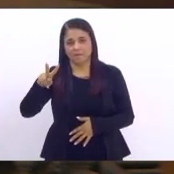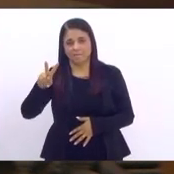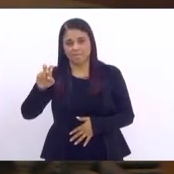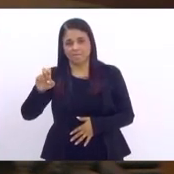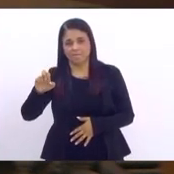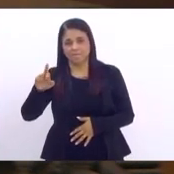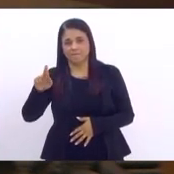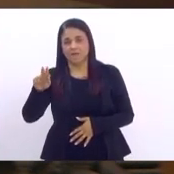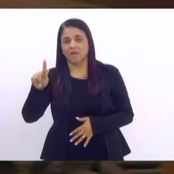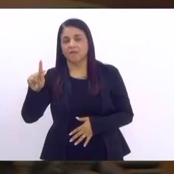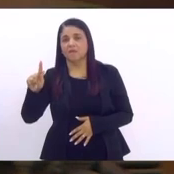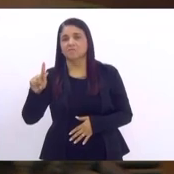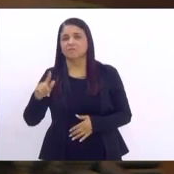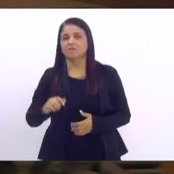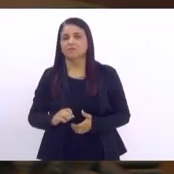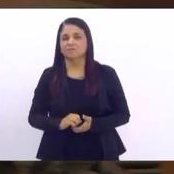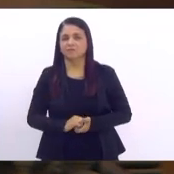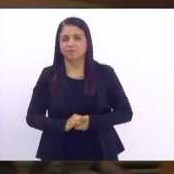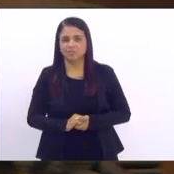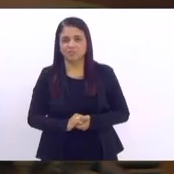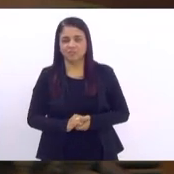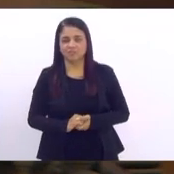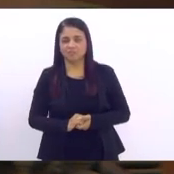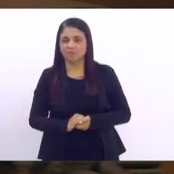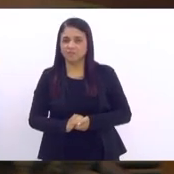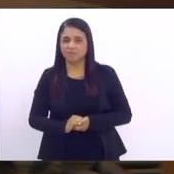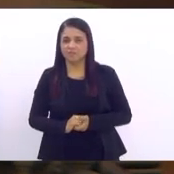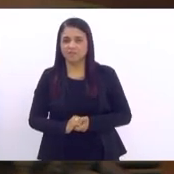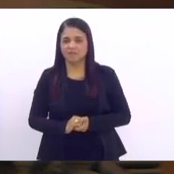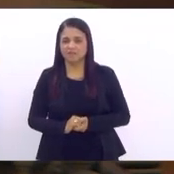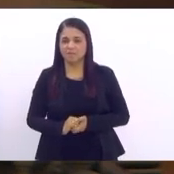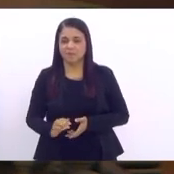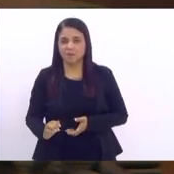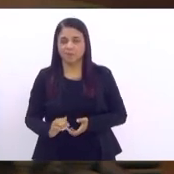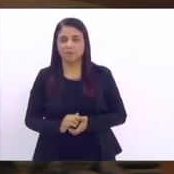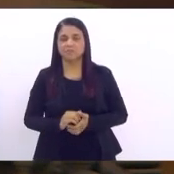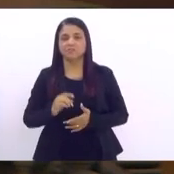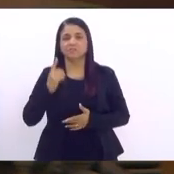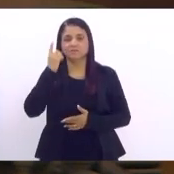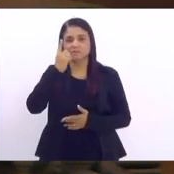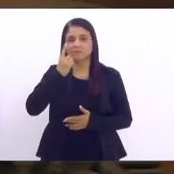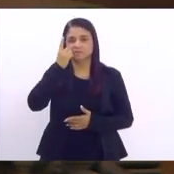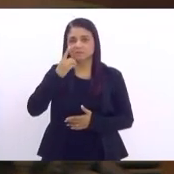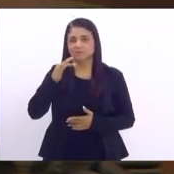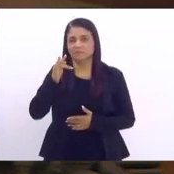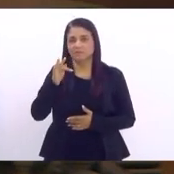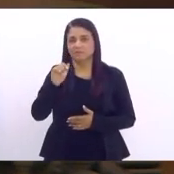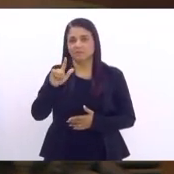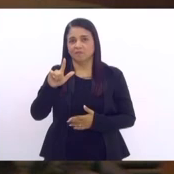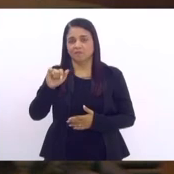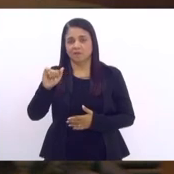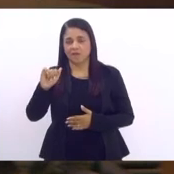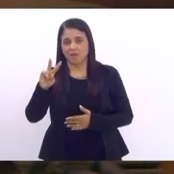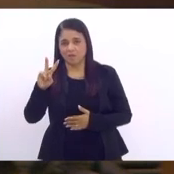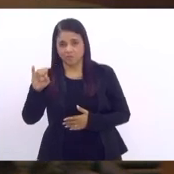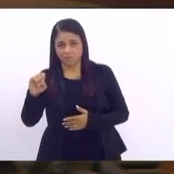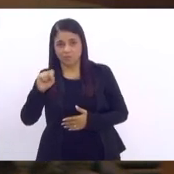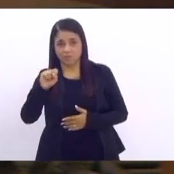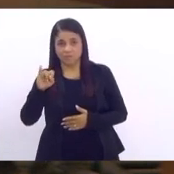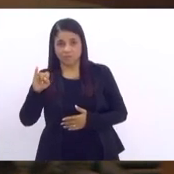Bacelar, Fábio Silva e o deputado Samuel